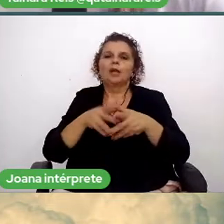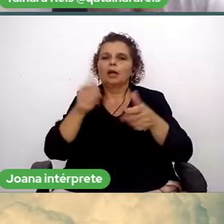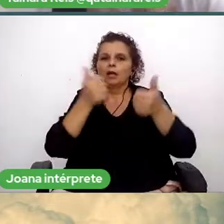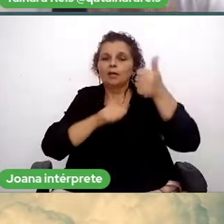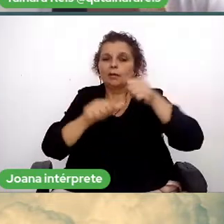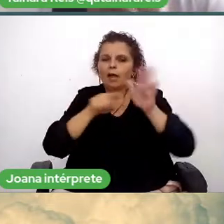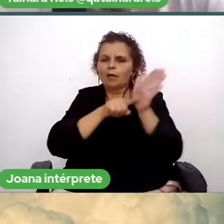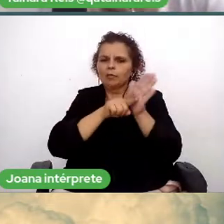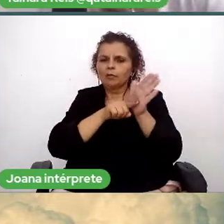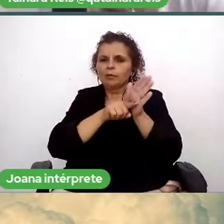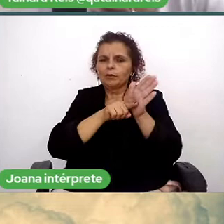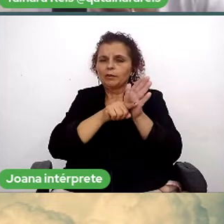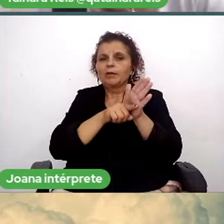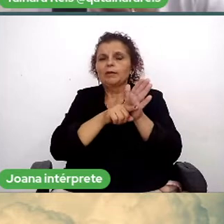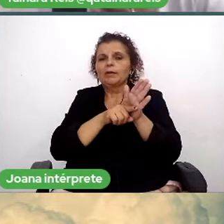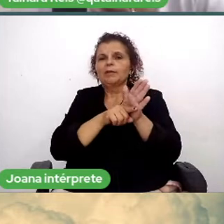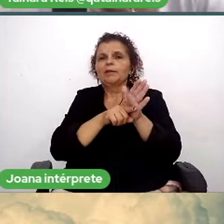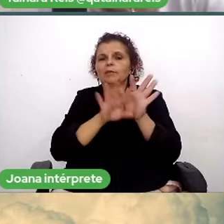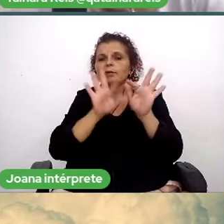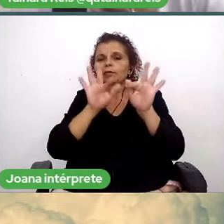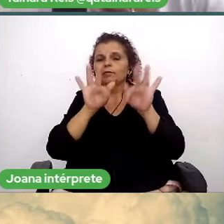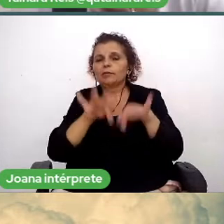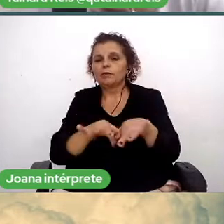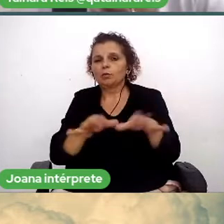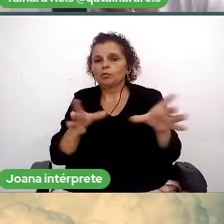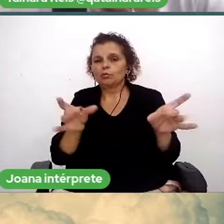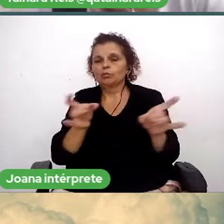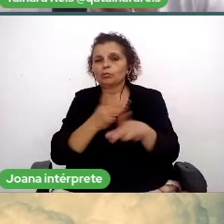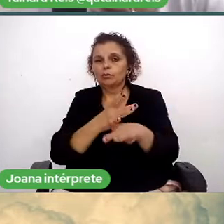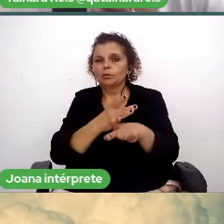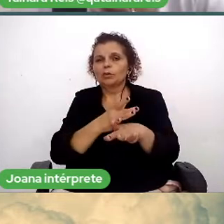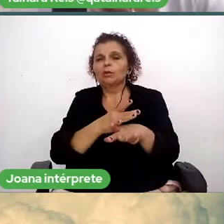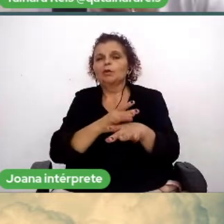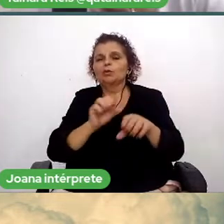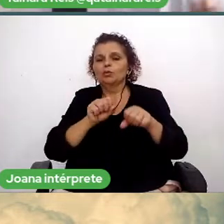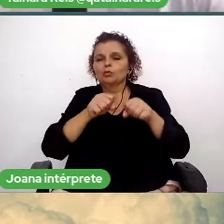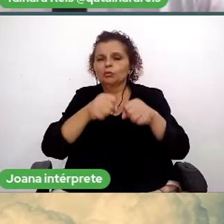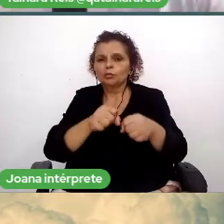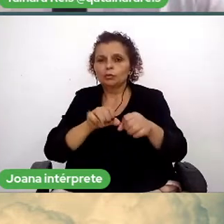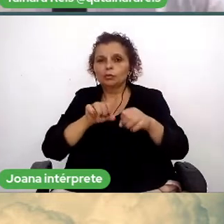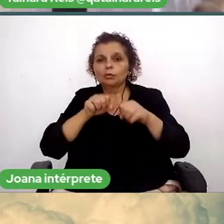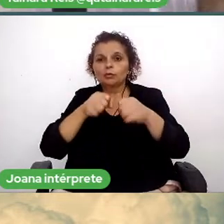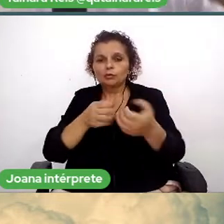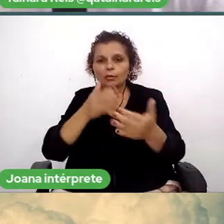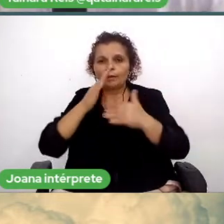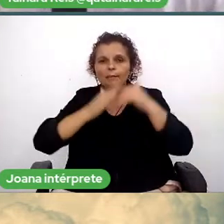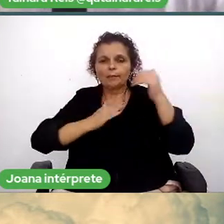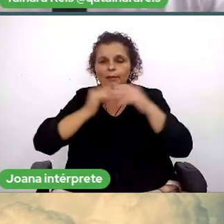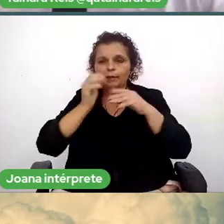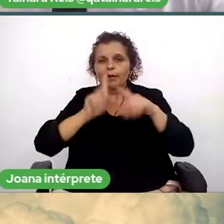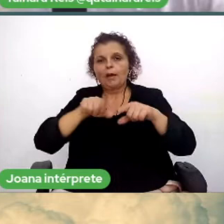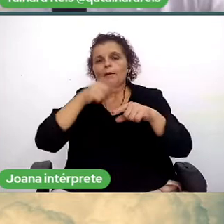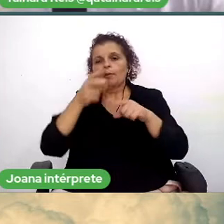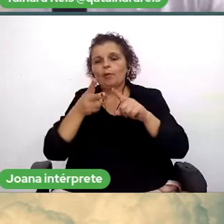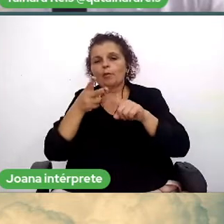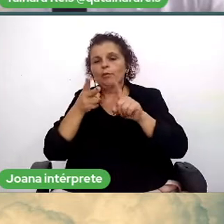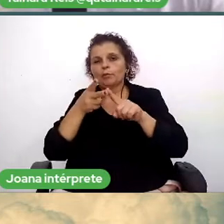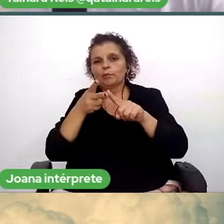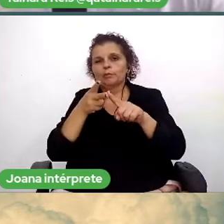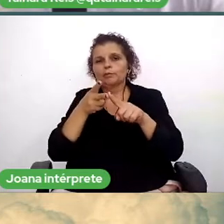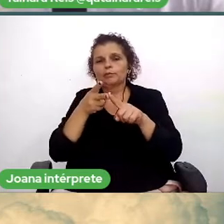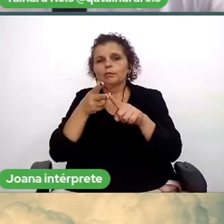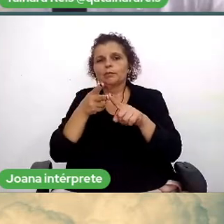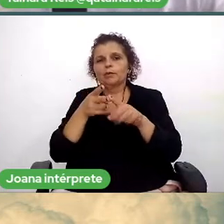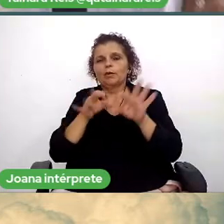requisitos, essa fase precisa terminar por completo, todo o seu esforço, todas as suas atividades, para que então a gente siga para a fase de arquitetura